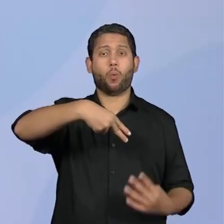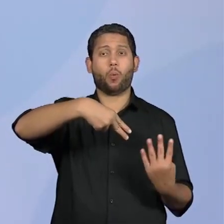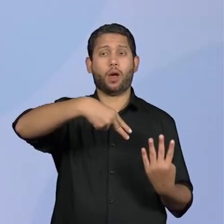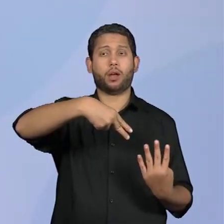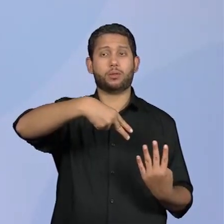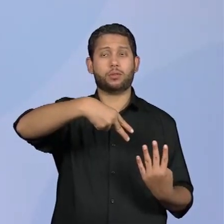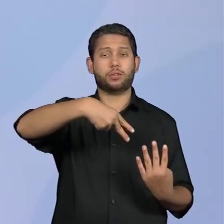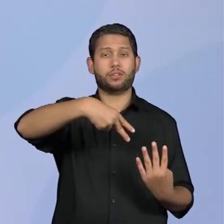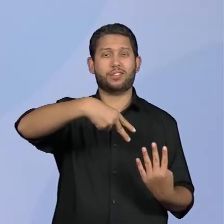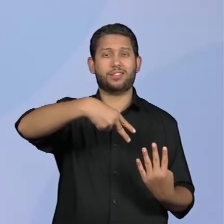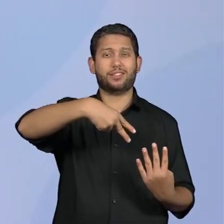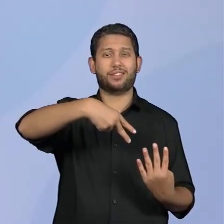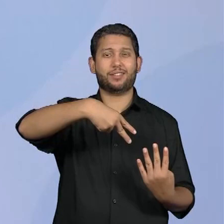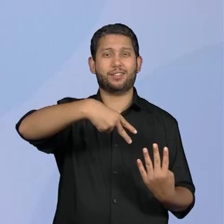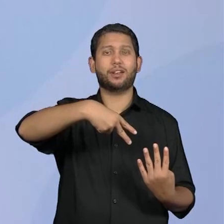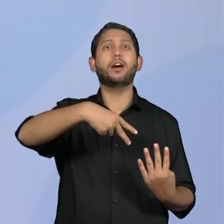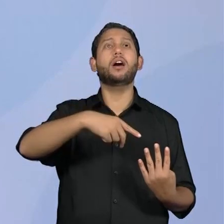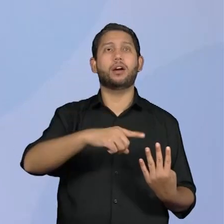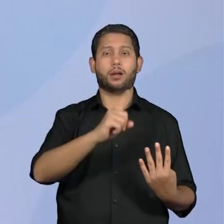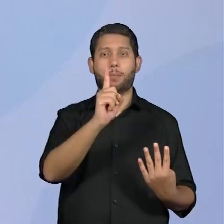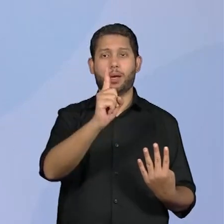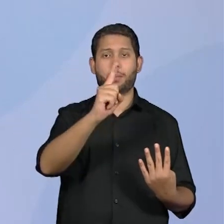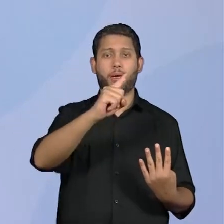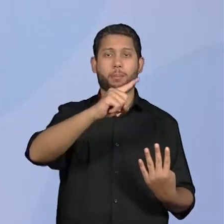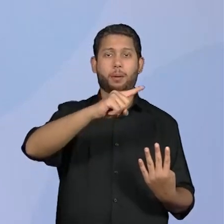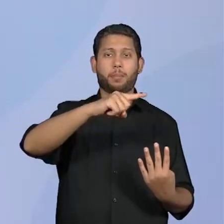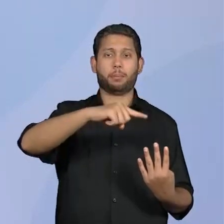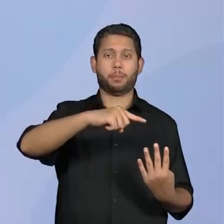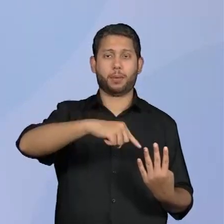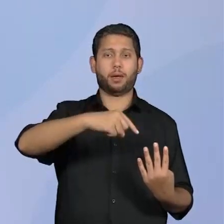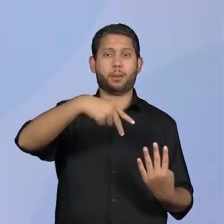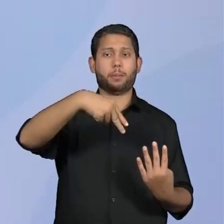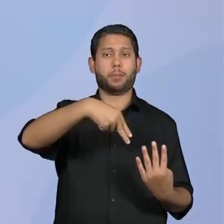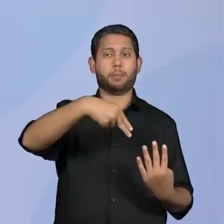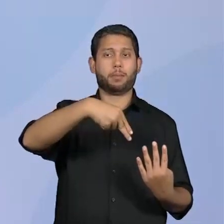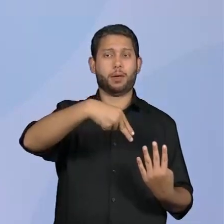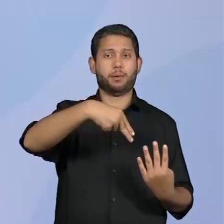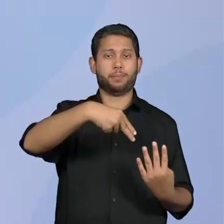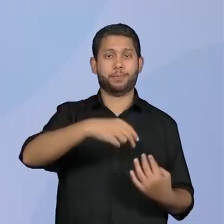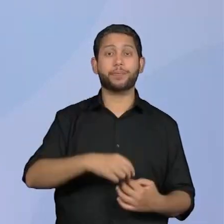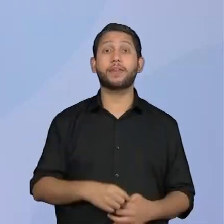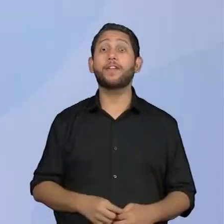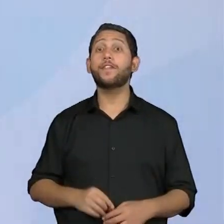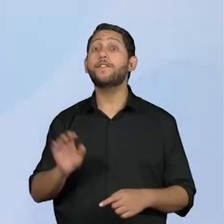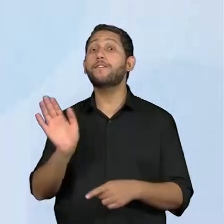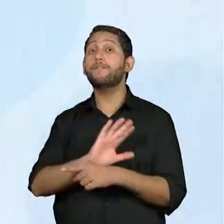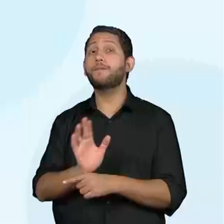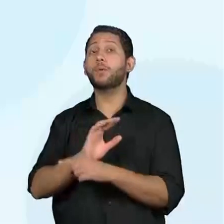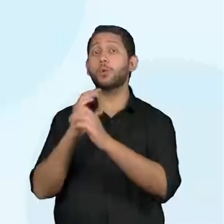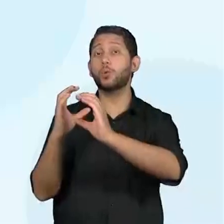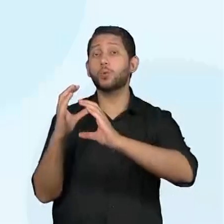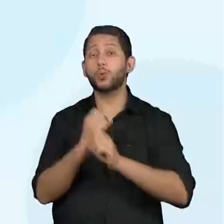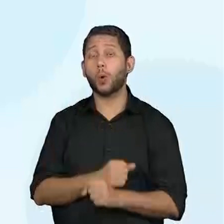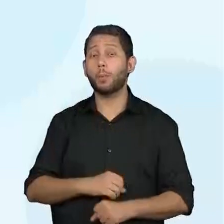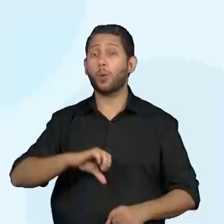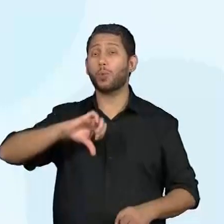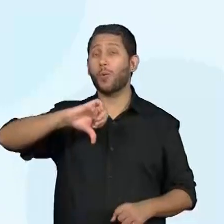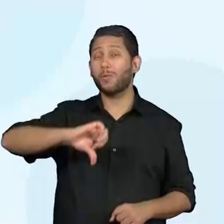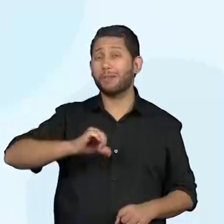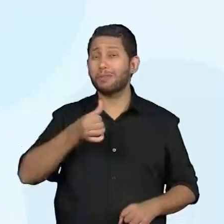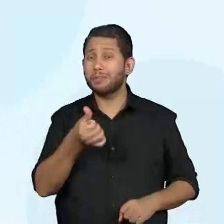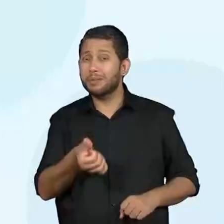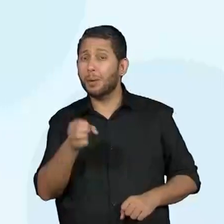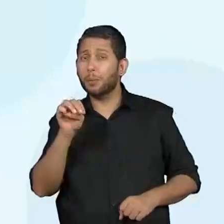4. 16 horas e 20 minutos. Ela escolheu um filme de 96 minutos para